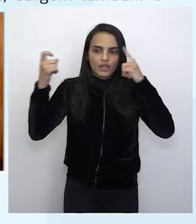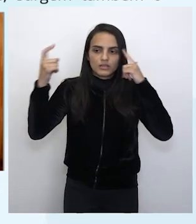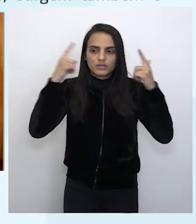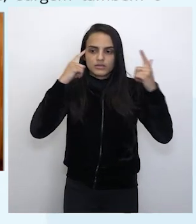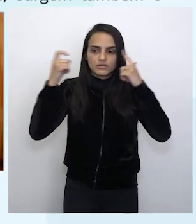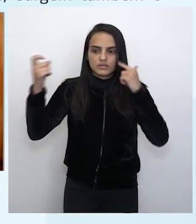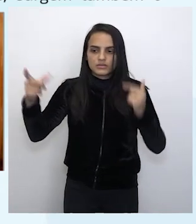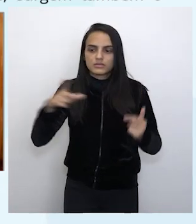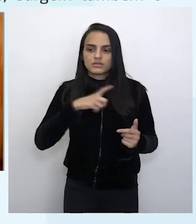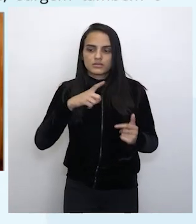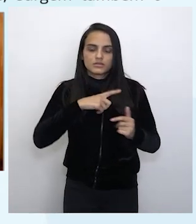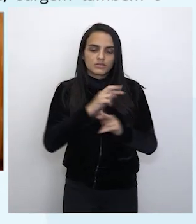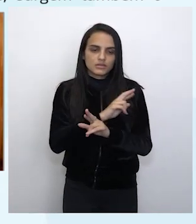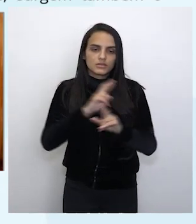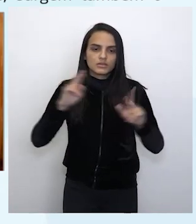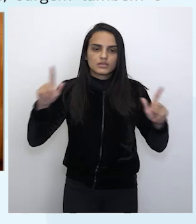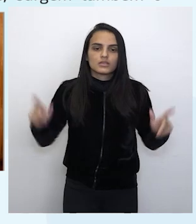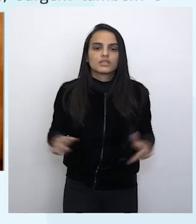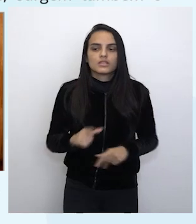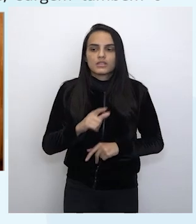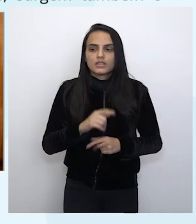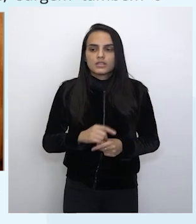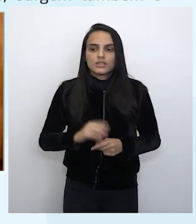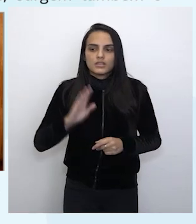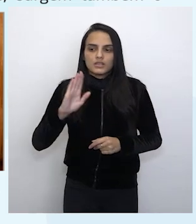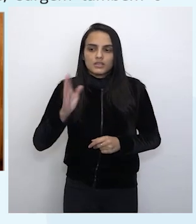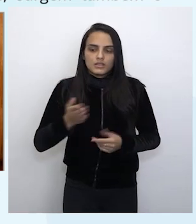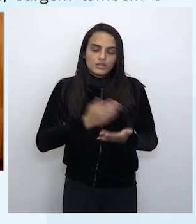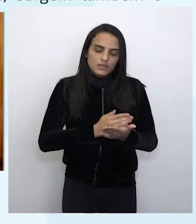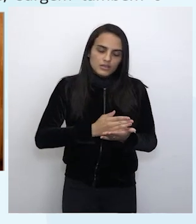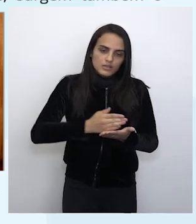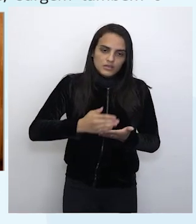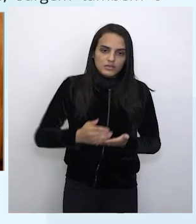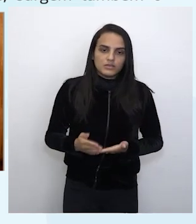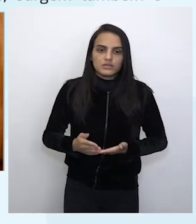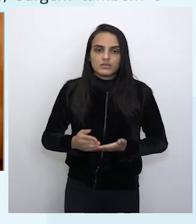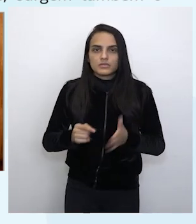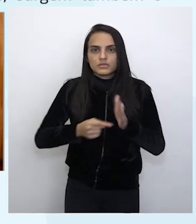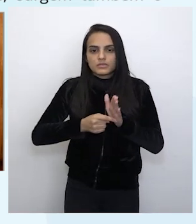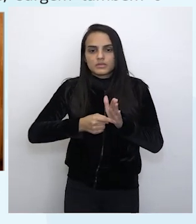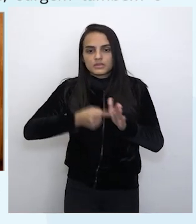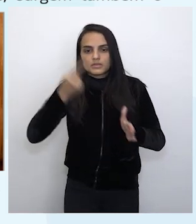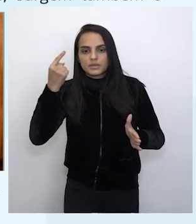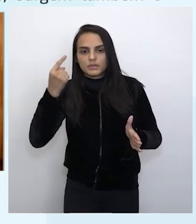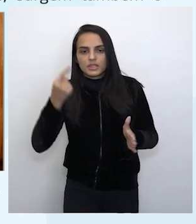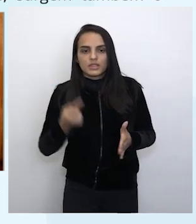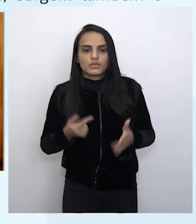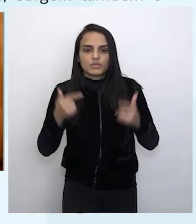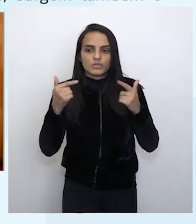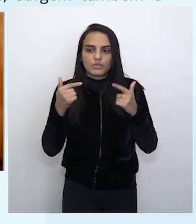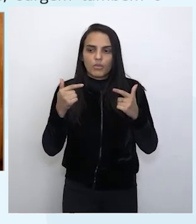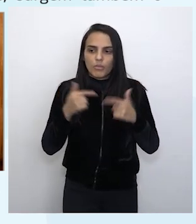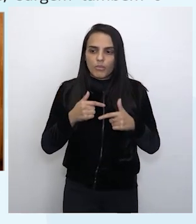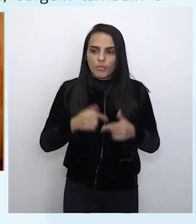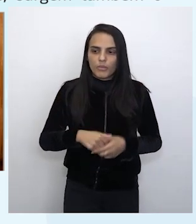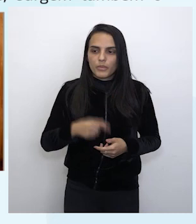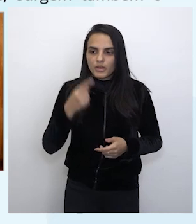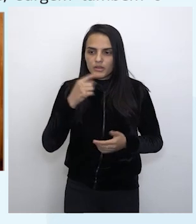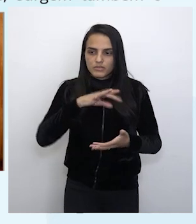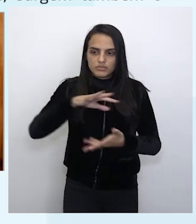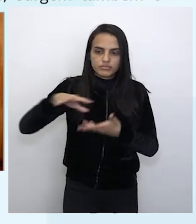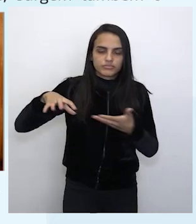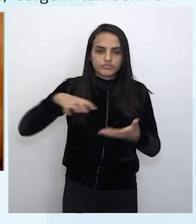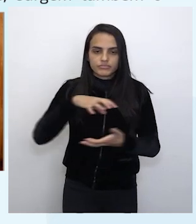né? Já tinha tido aí, né, já estava começando, né, os primeiros rumores aí de uma revolução, né, de